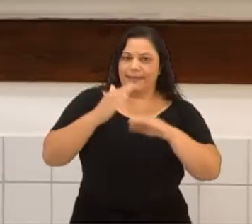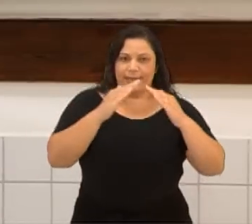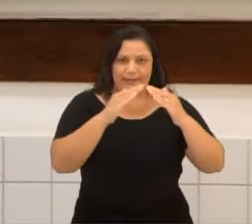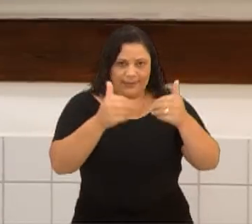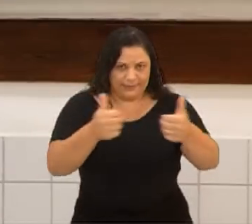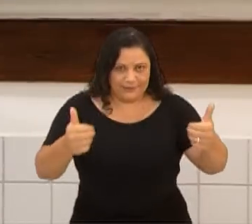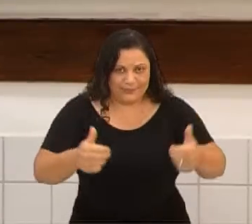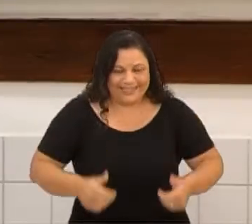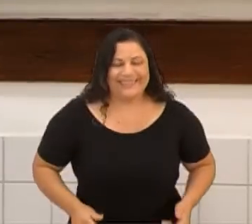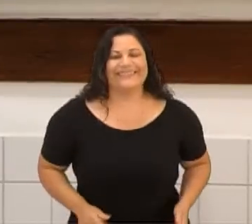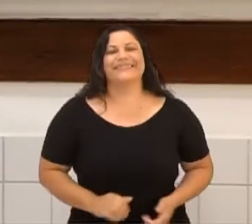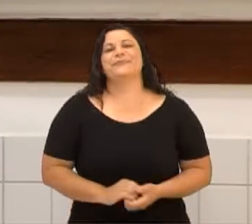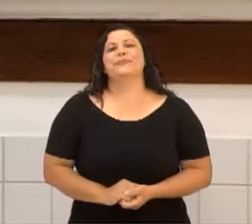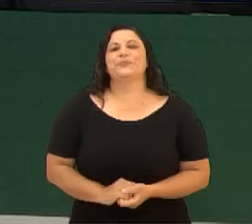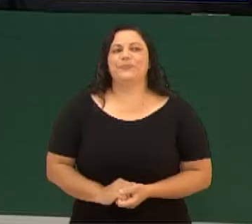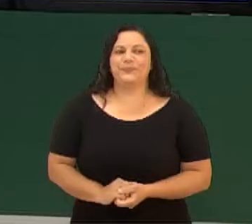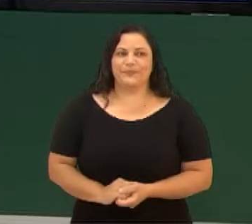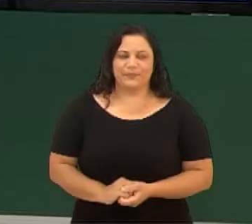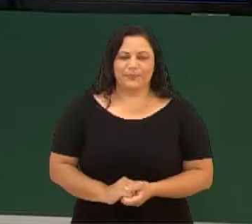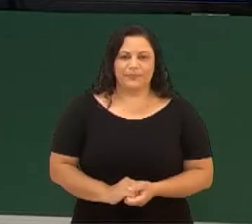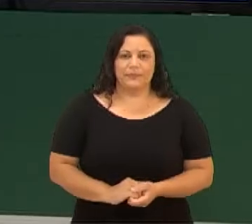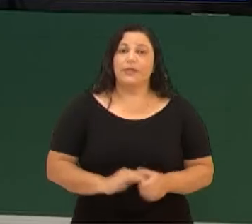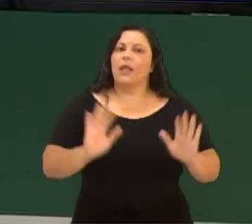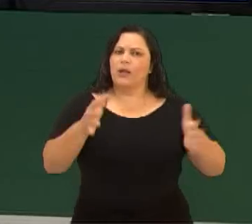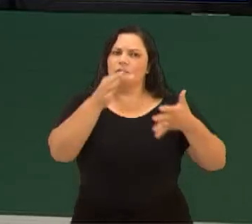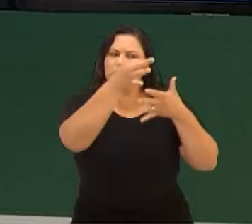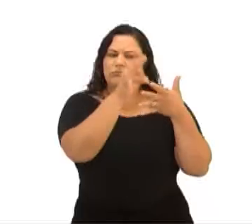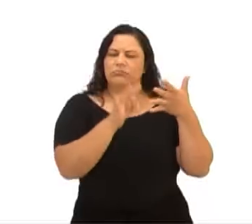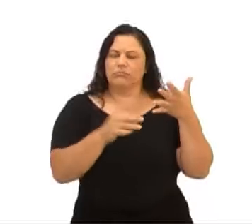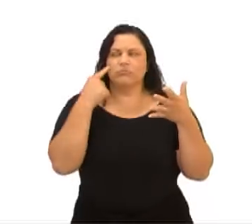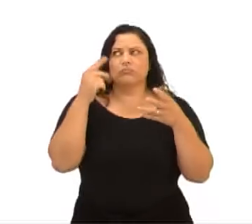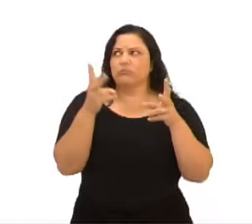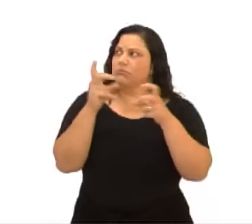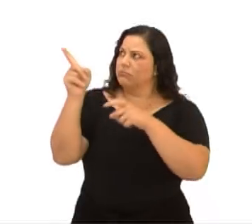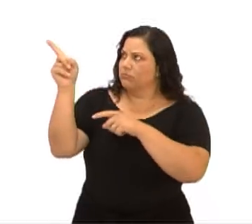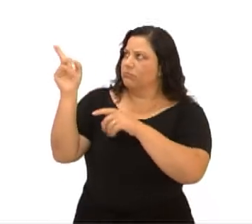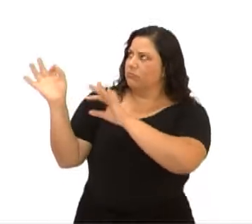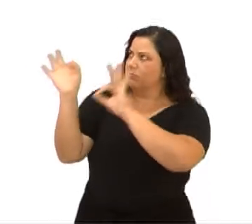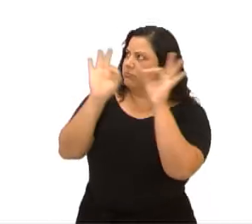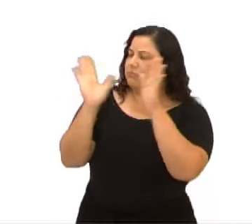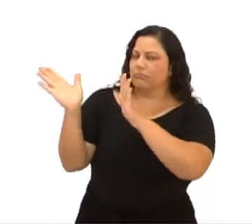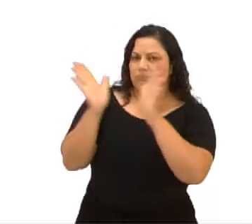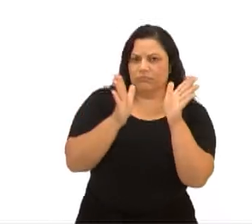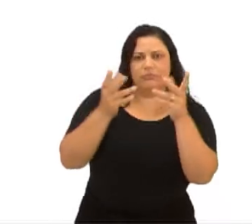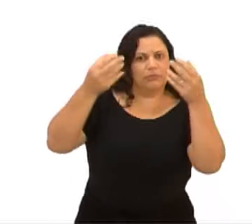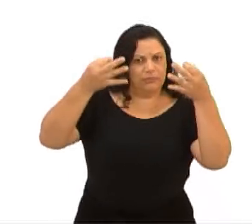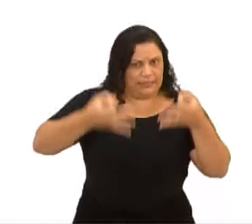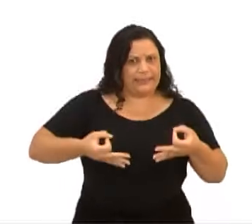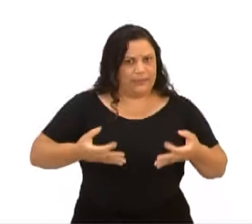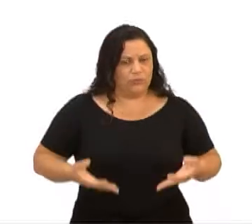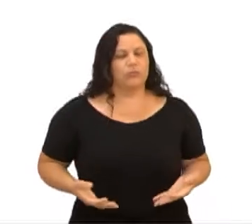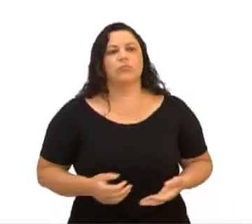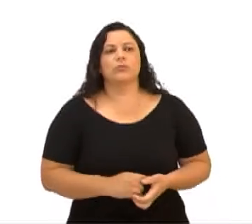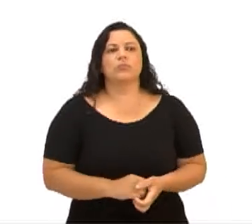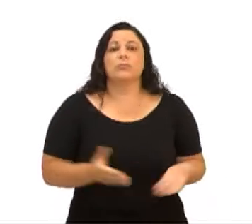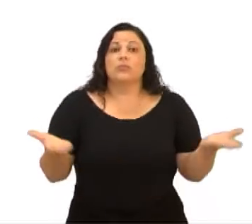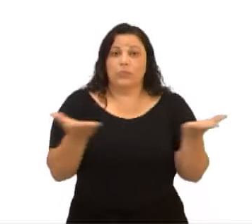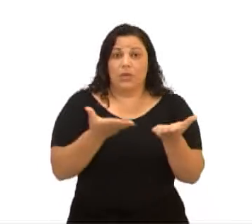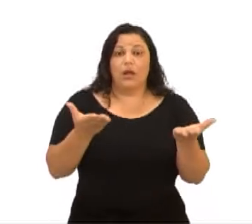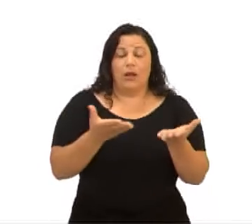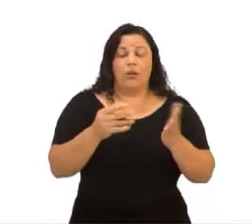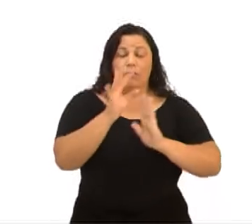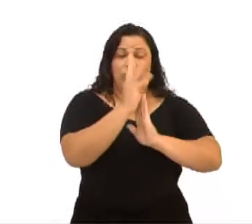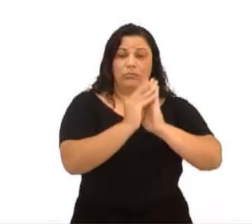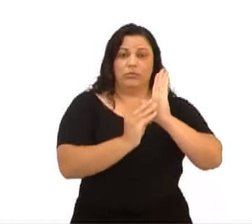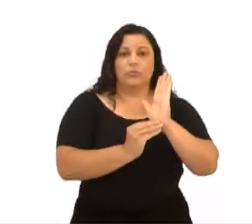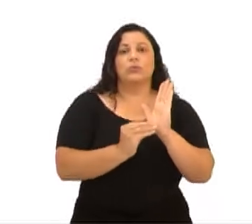certinho? Tranquilo? Conferimos ali as medidas, 13,5 e 16. Agora nós temos que completar